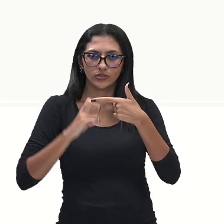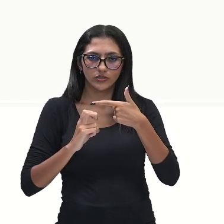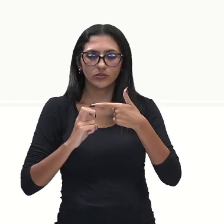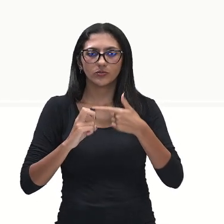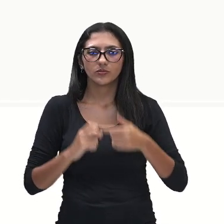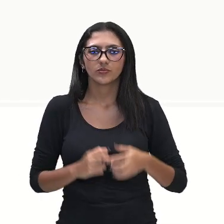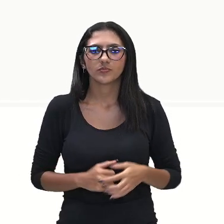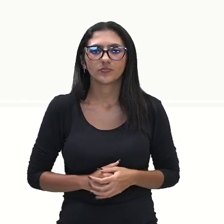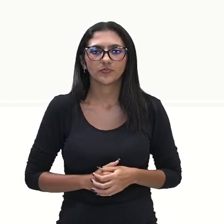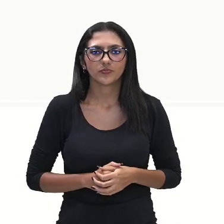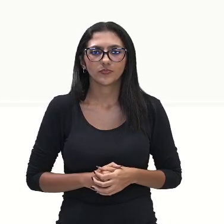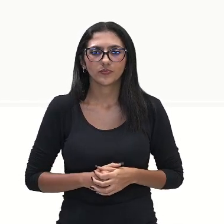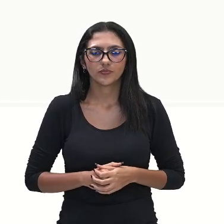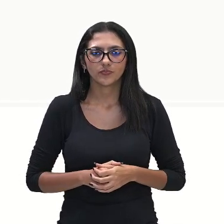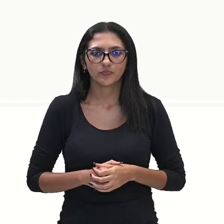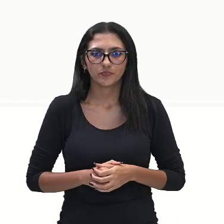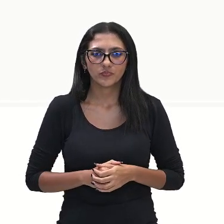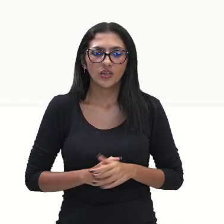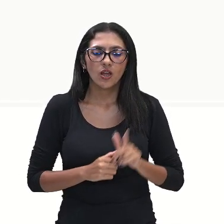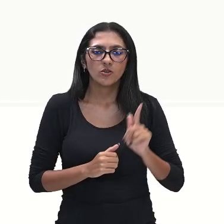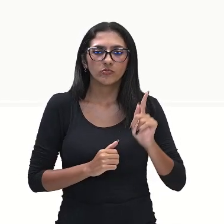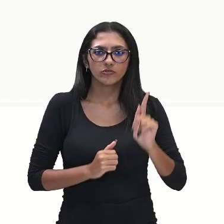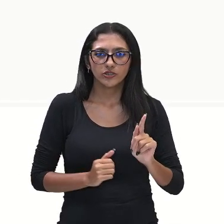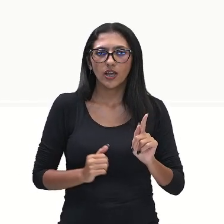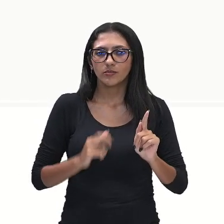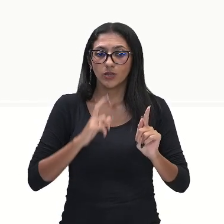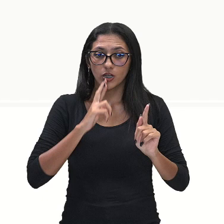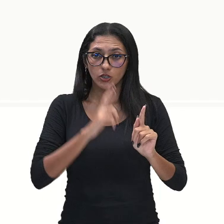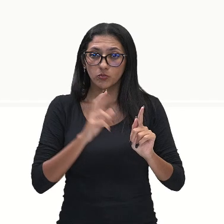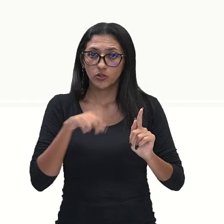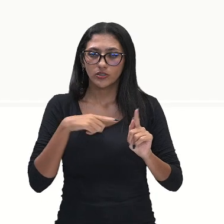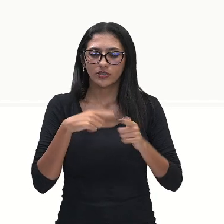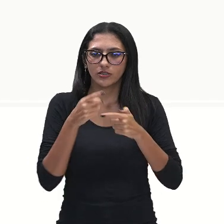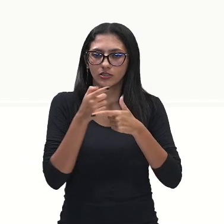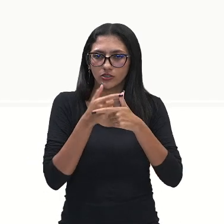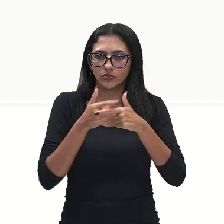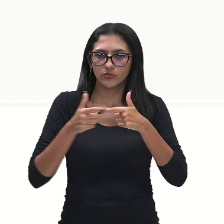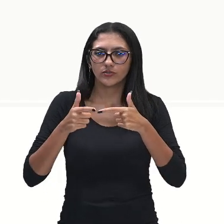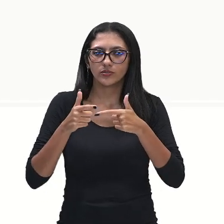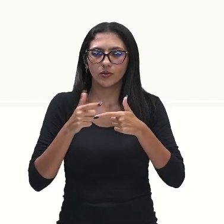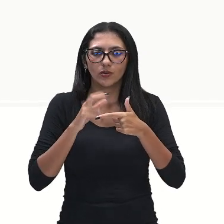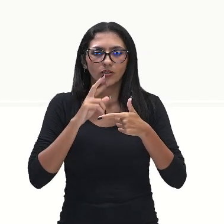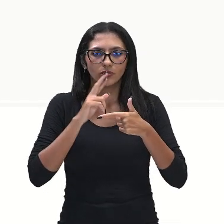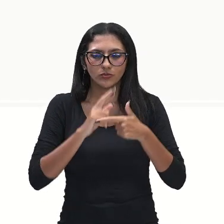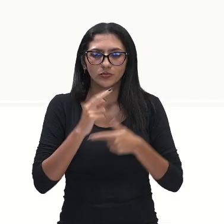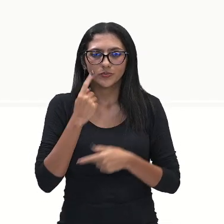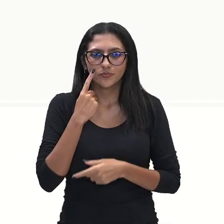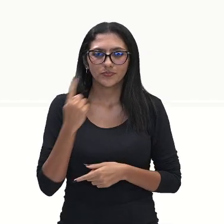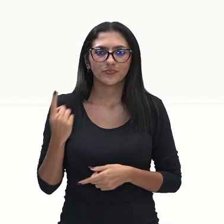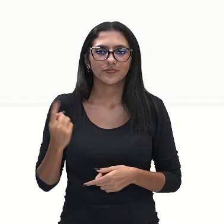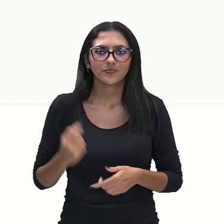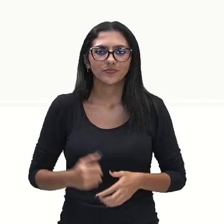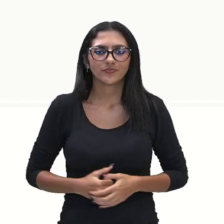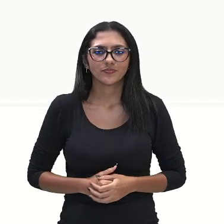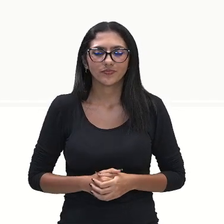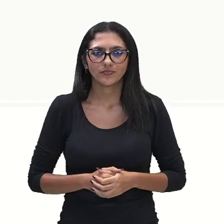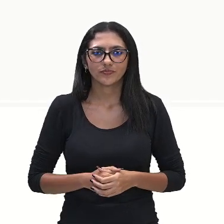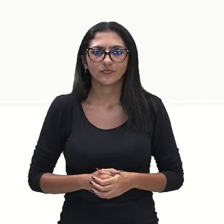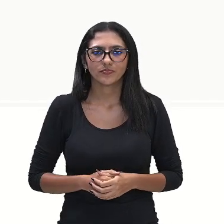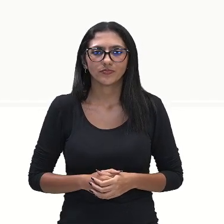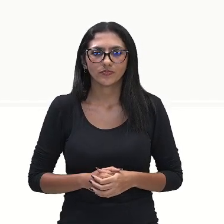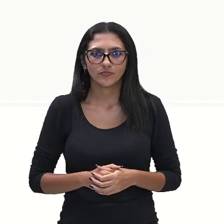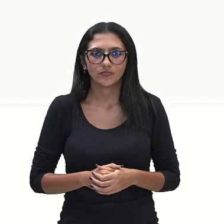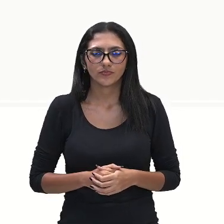39,25. Ao resolver, então, essa divisão, a gente vai encontrar o seguinte resultado. Olha lá,